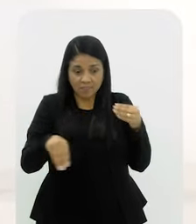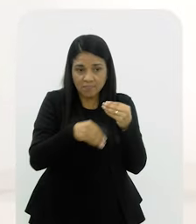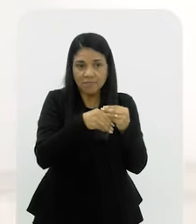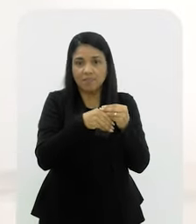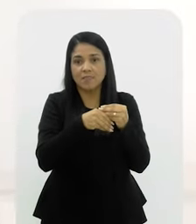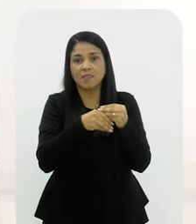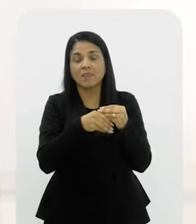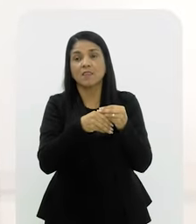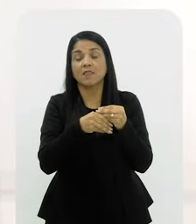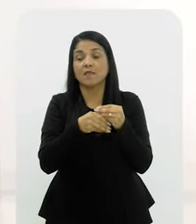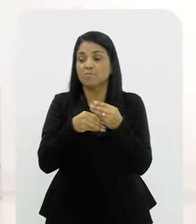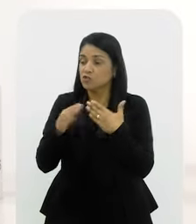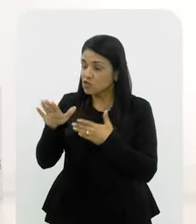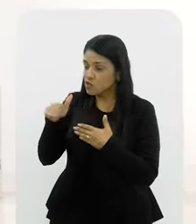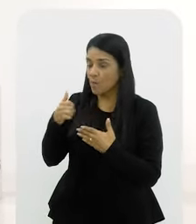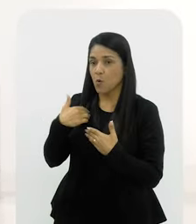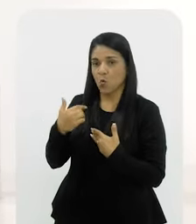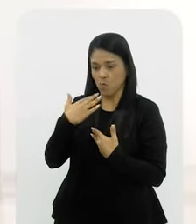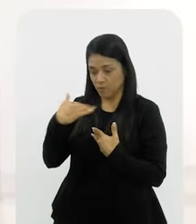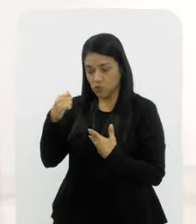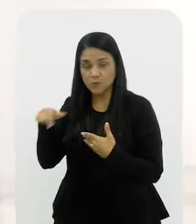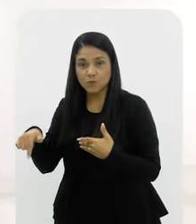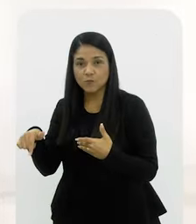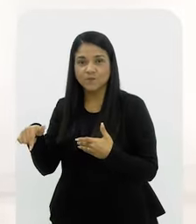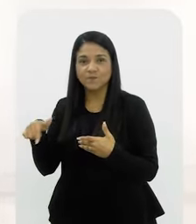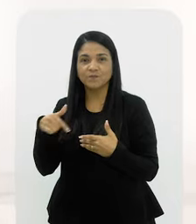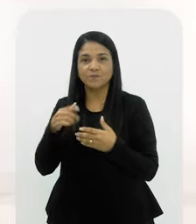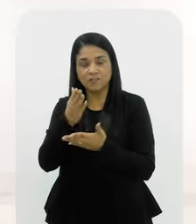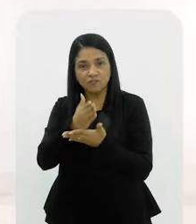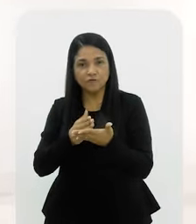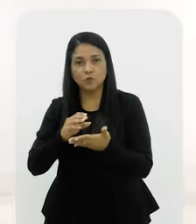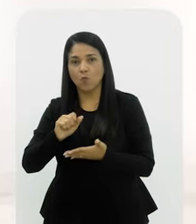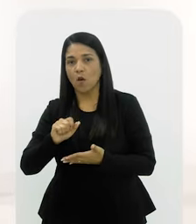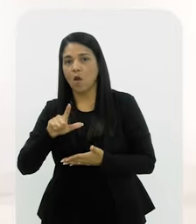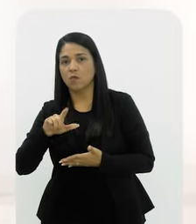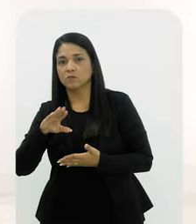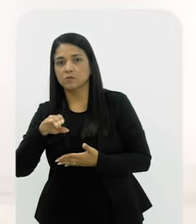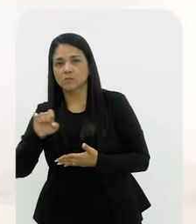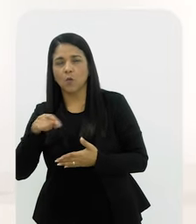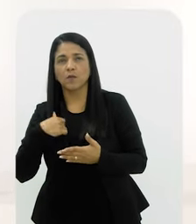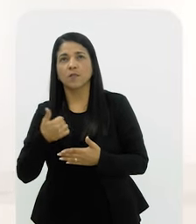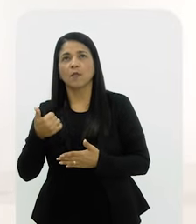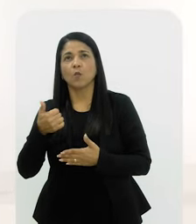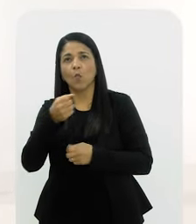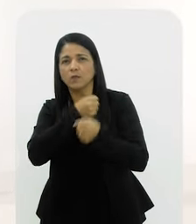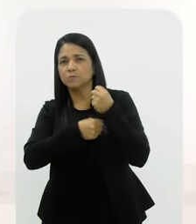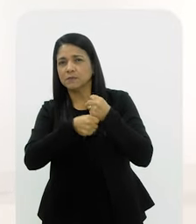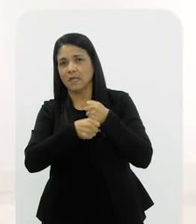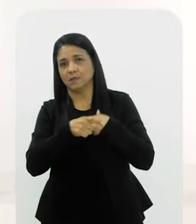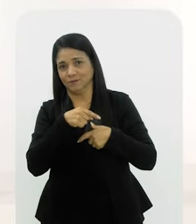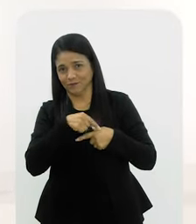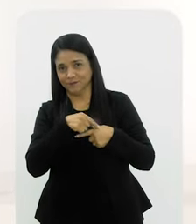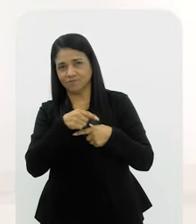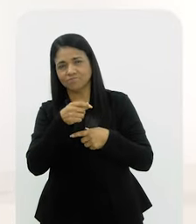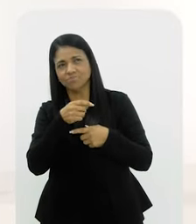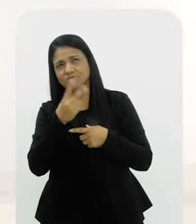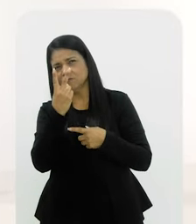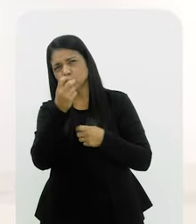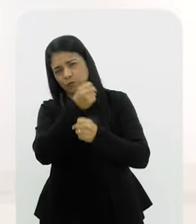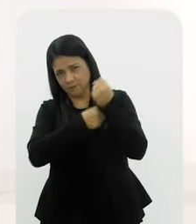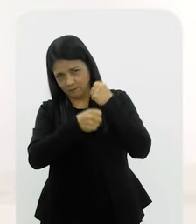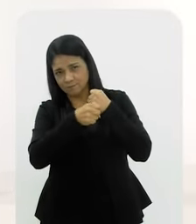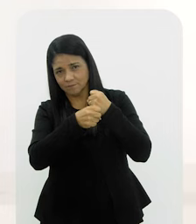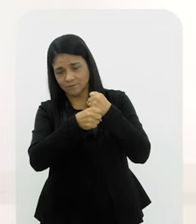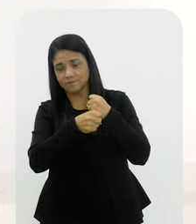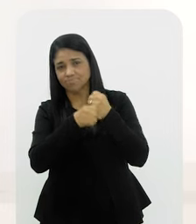Ivan Paulo, já estava dentro. Aí me chamaram para dividir com o Alceu. E eu fiquei de 95 até ano passado, né?